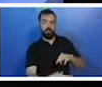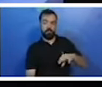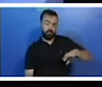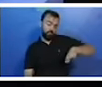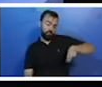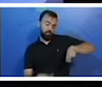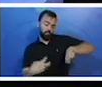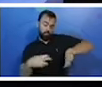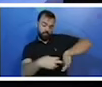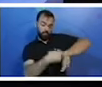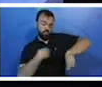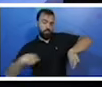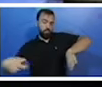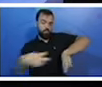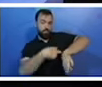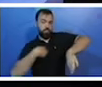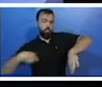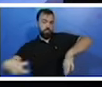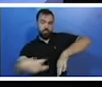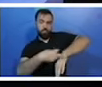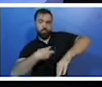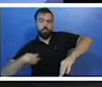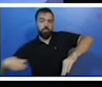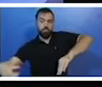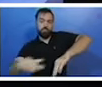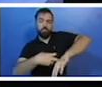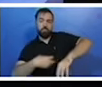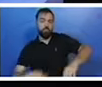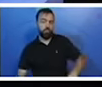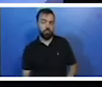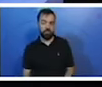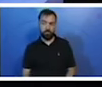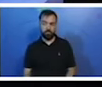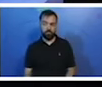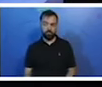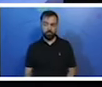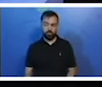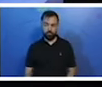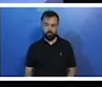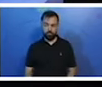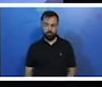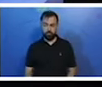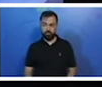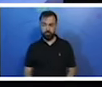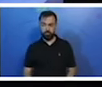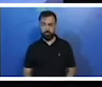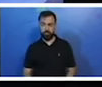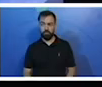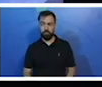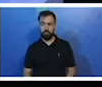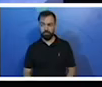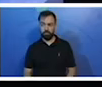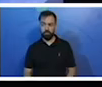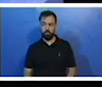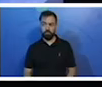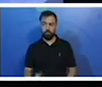a pista ser inclinada para sempre fazer eles voltarem para dentro da pista e não saírem e não acontecer